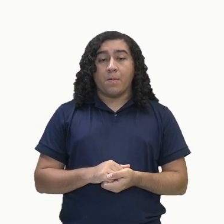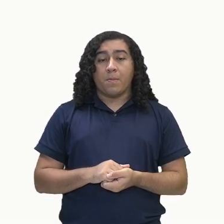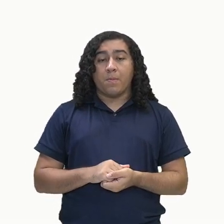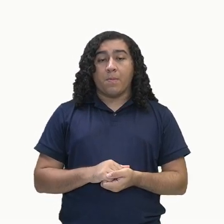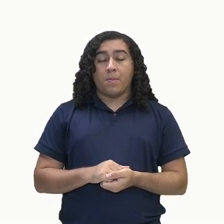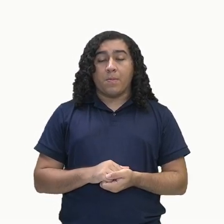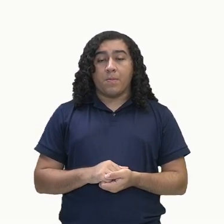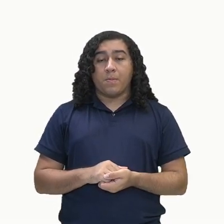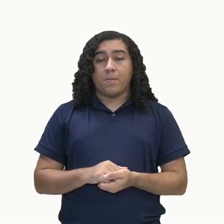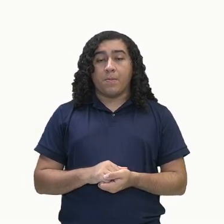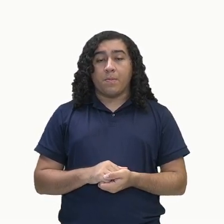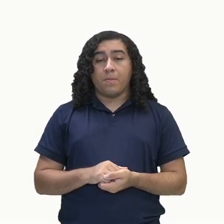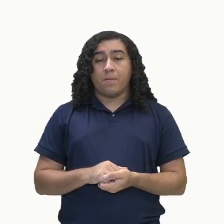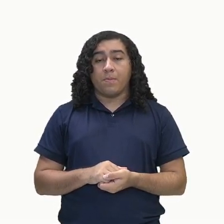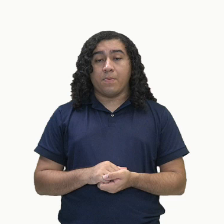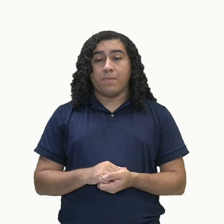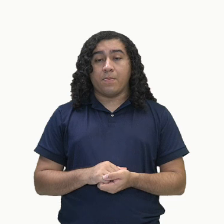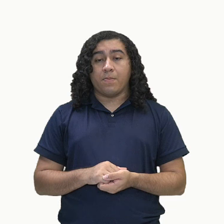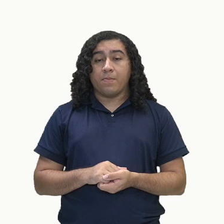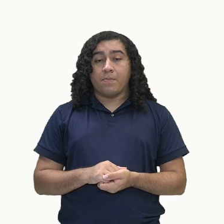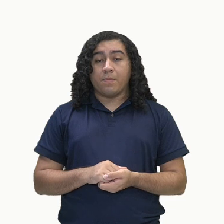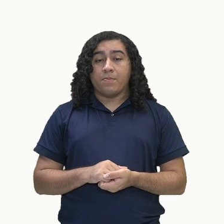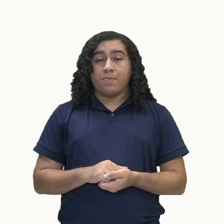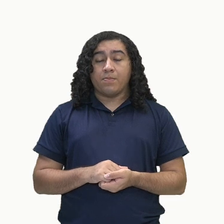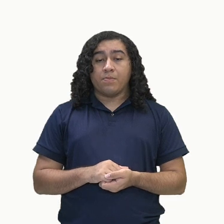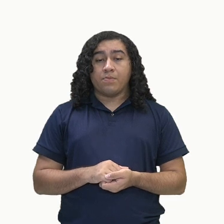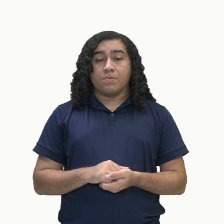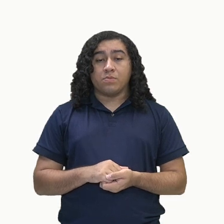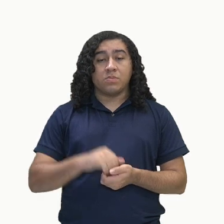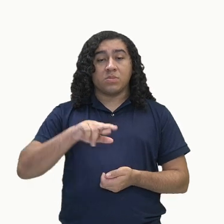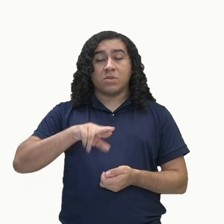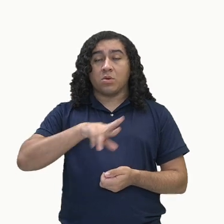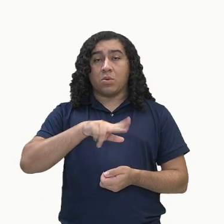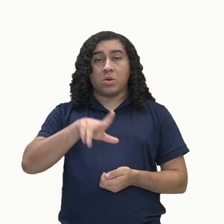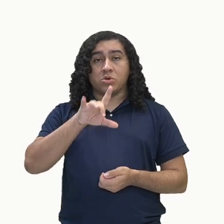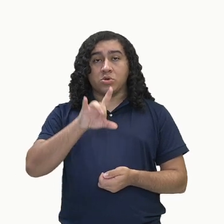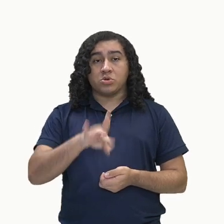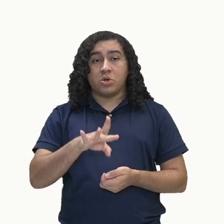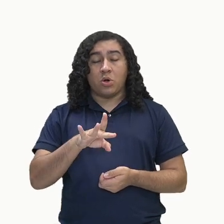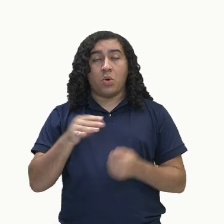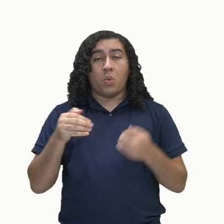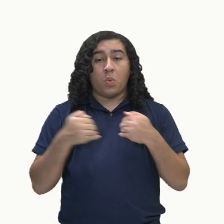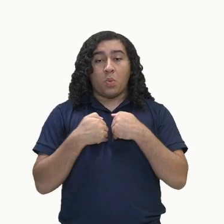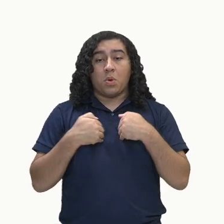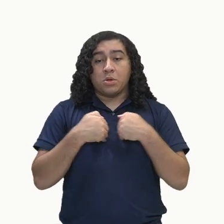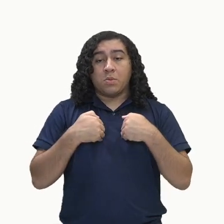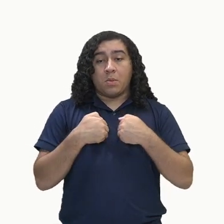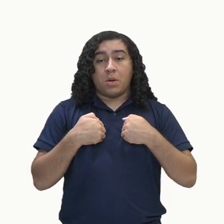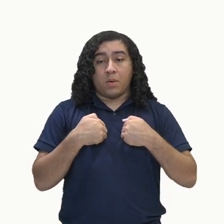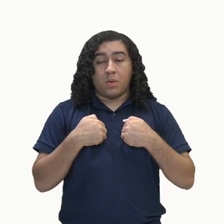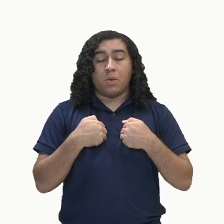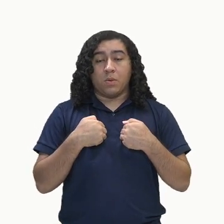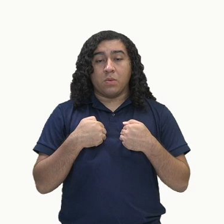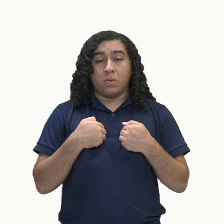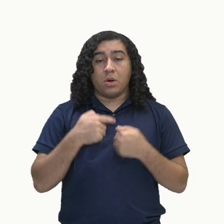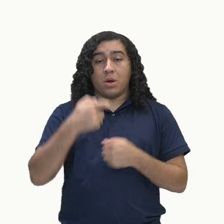Presta atenção. Ele não é só um animal racional, que é